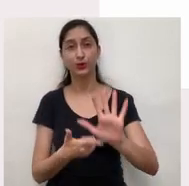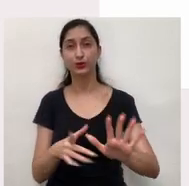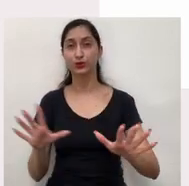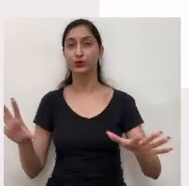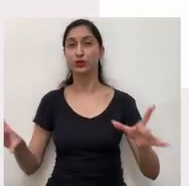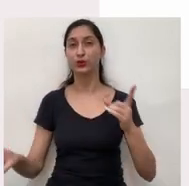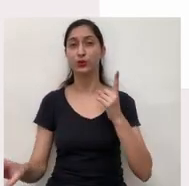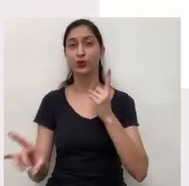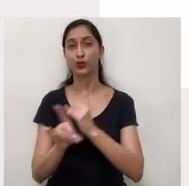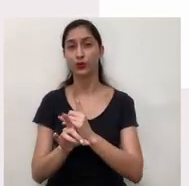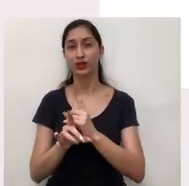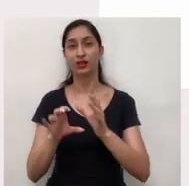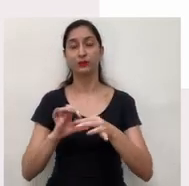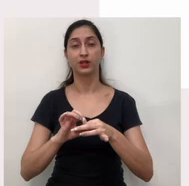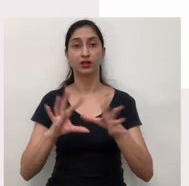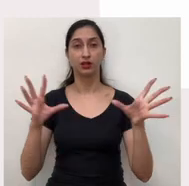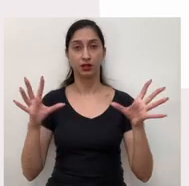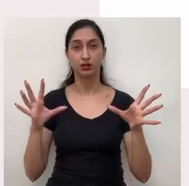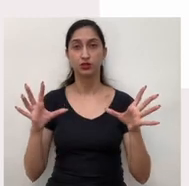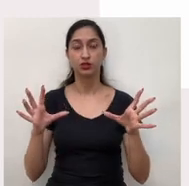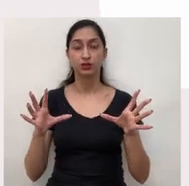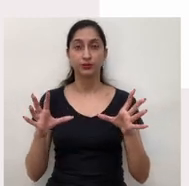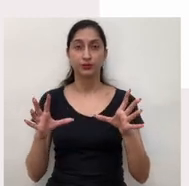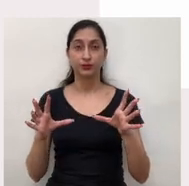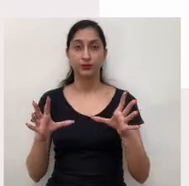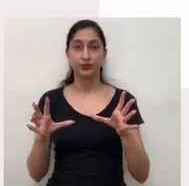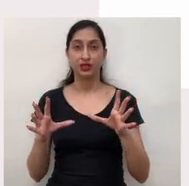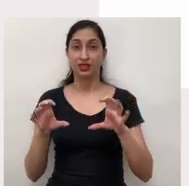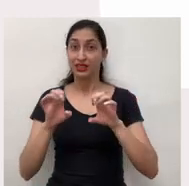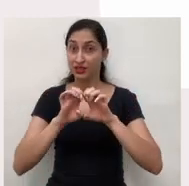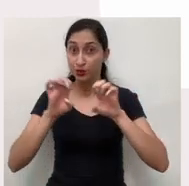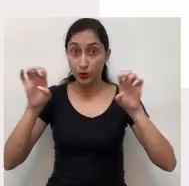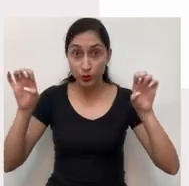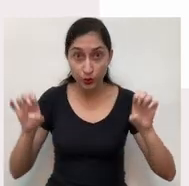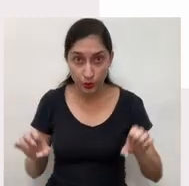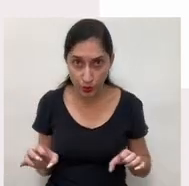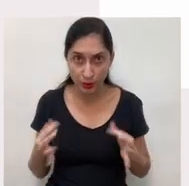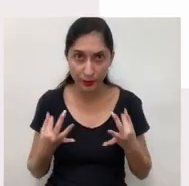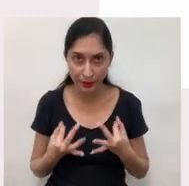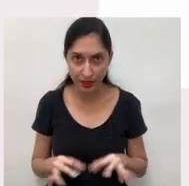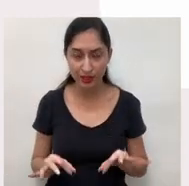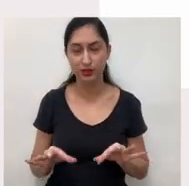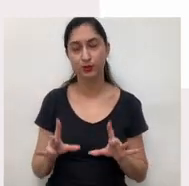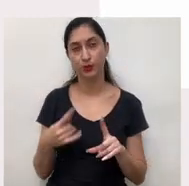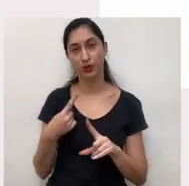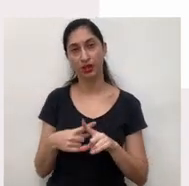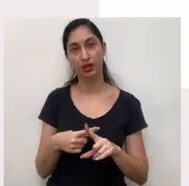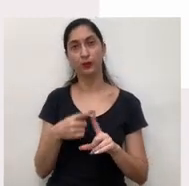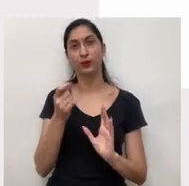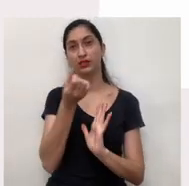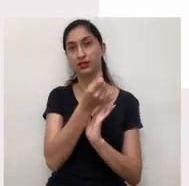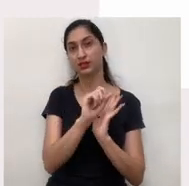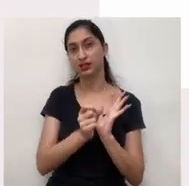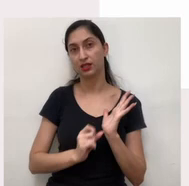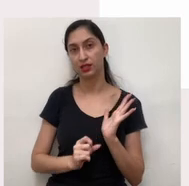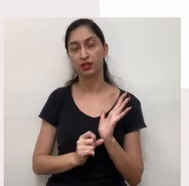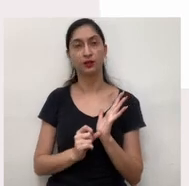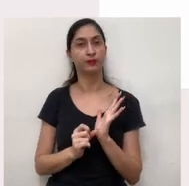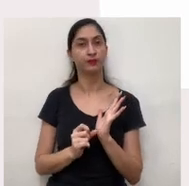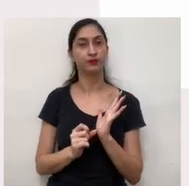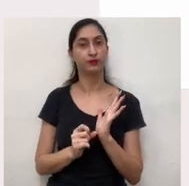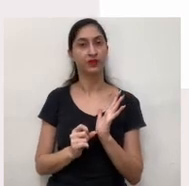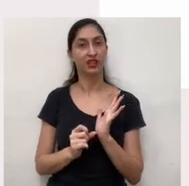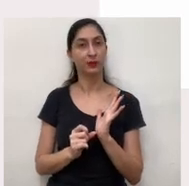uma liberdade, inclusive, escritural, né, assim, de uma escrita muito, de